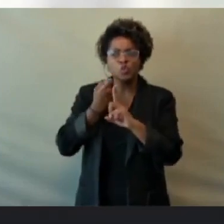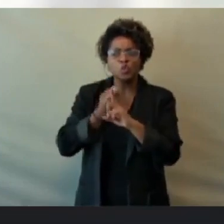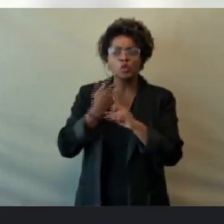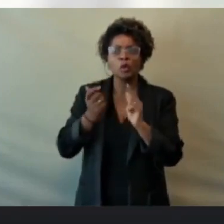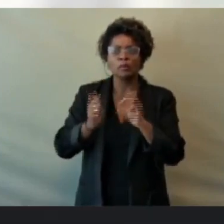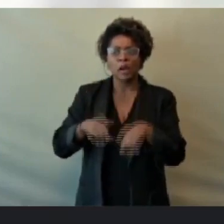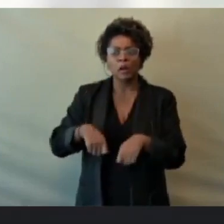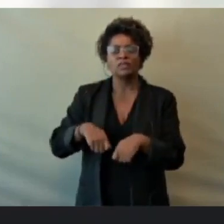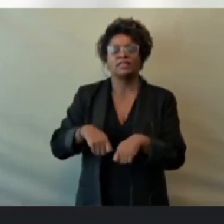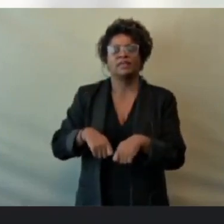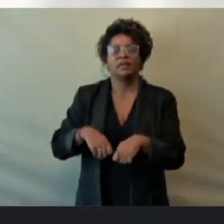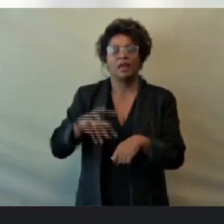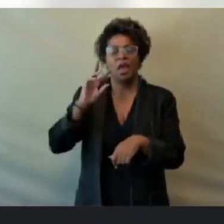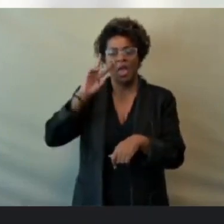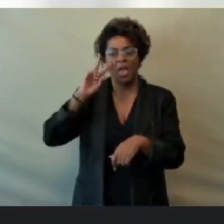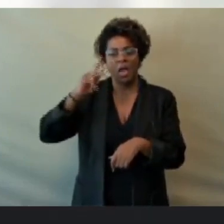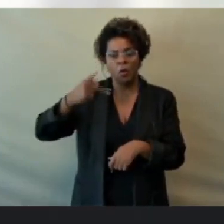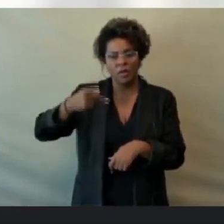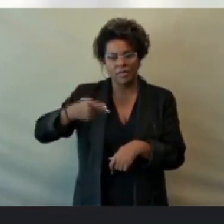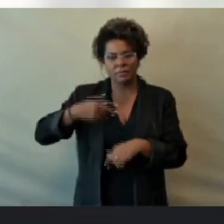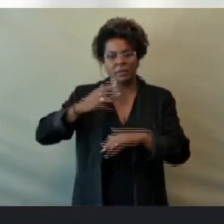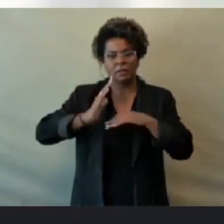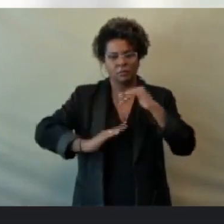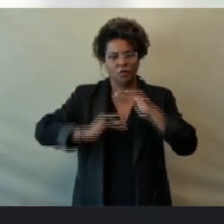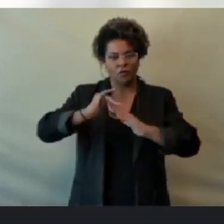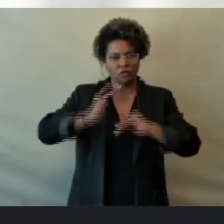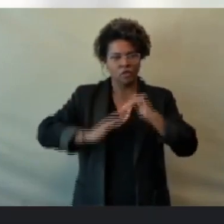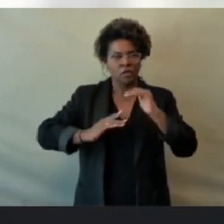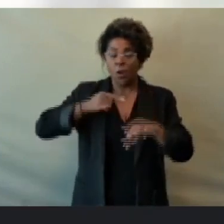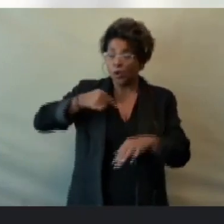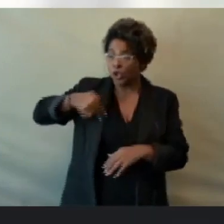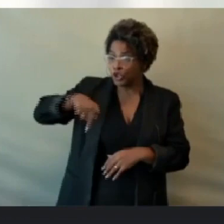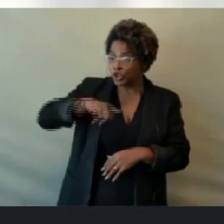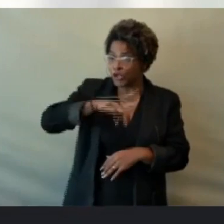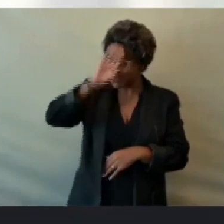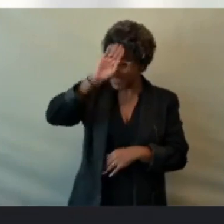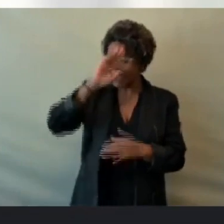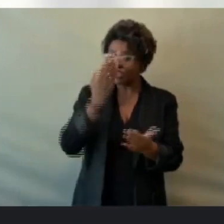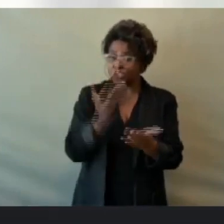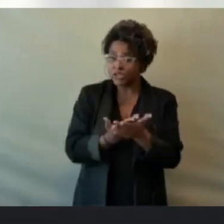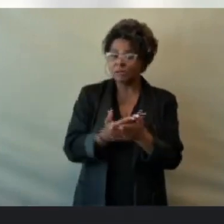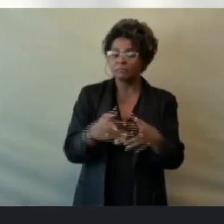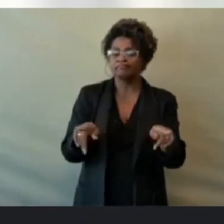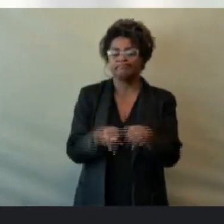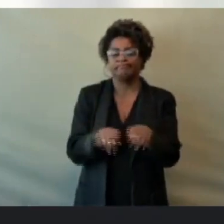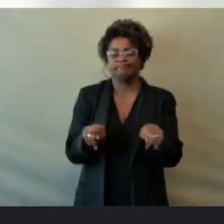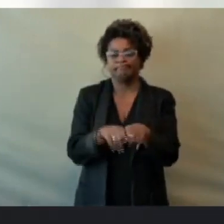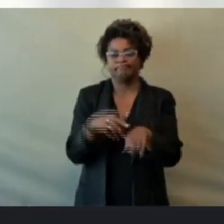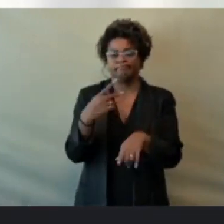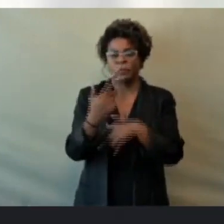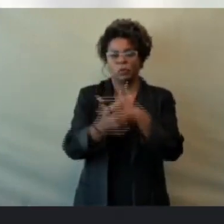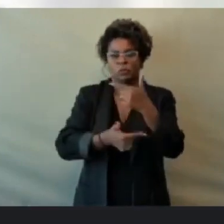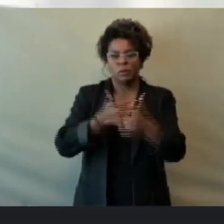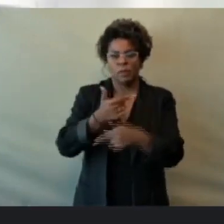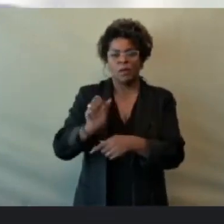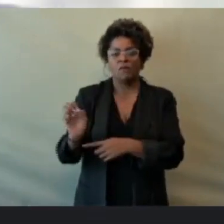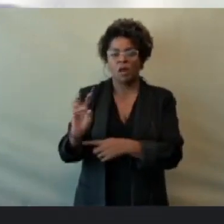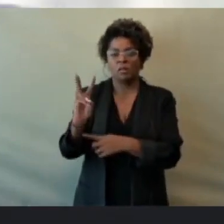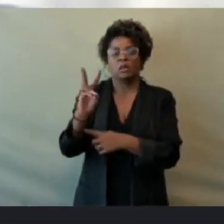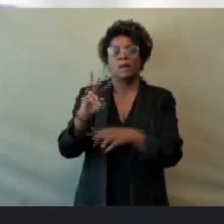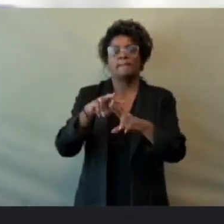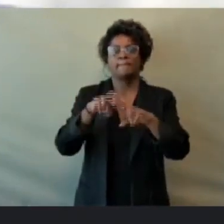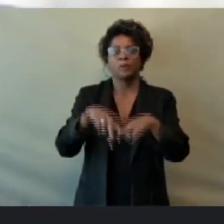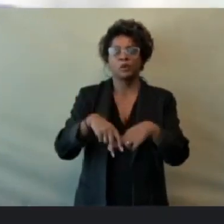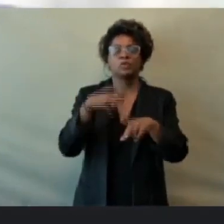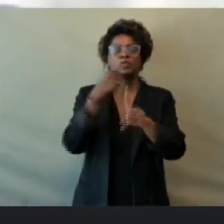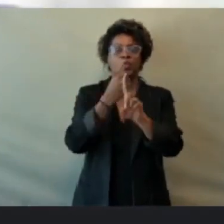acreditamos muito no trabalho de vocês valorizamos o trabalho de vocês e por isso mesmo a gente luta pelo reconhecimento da profissão